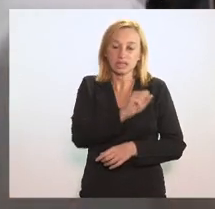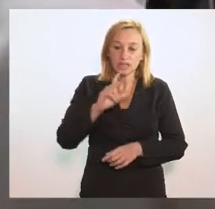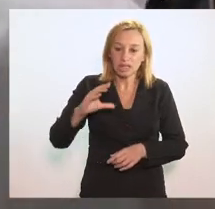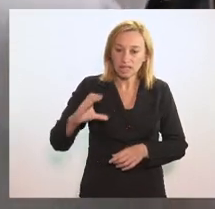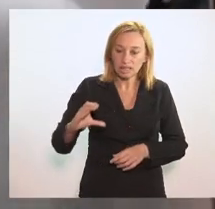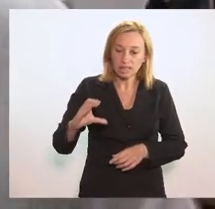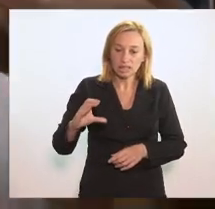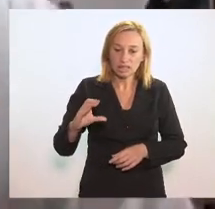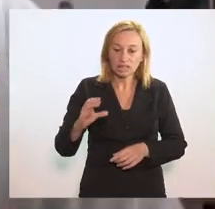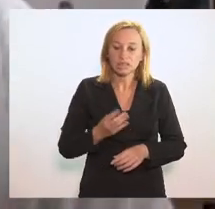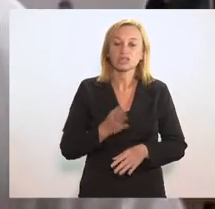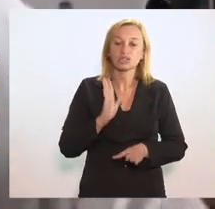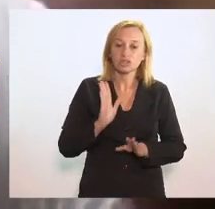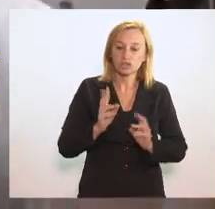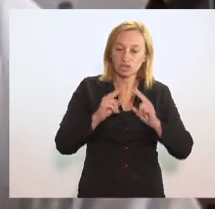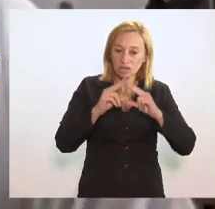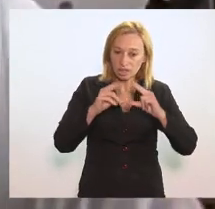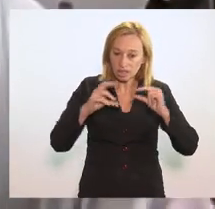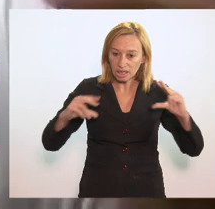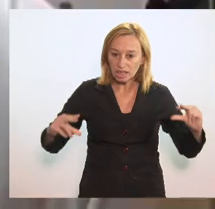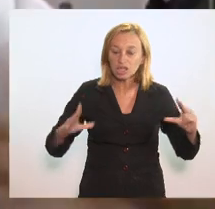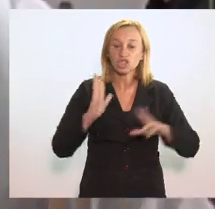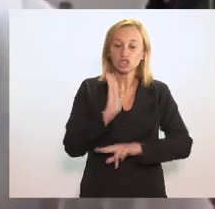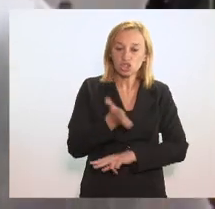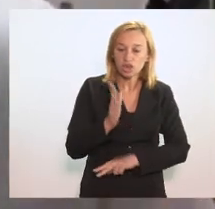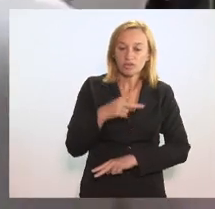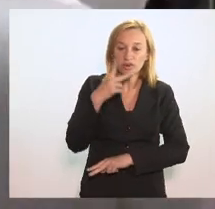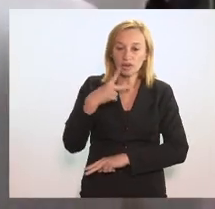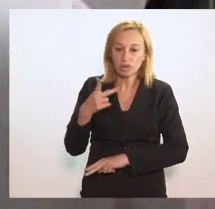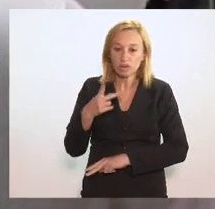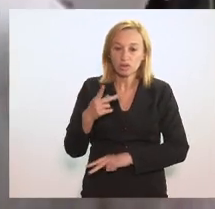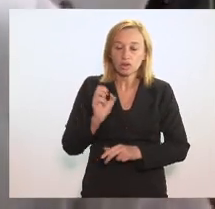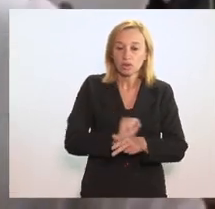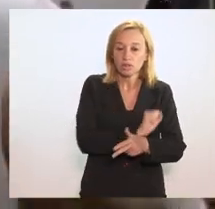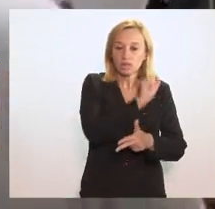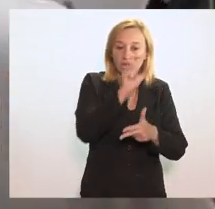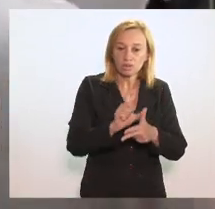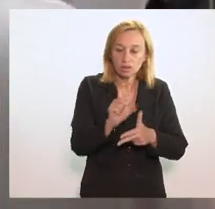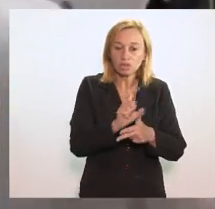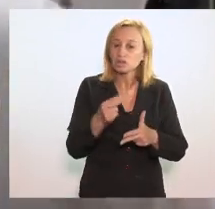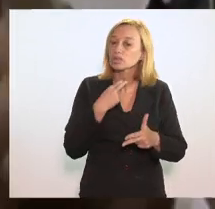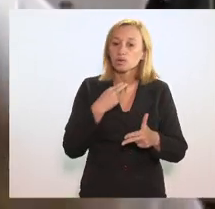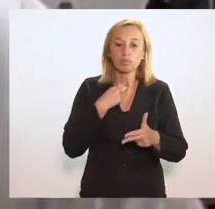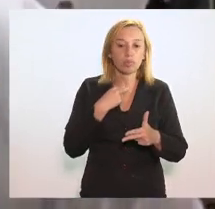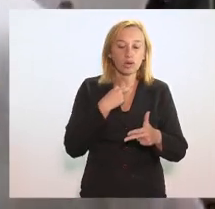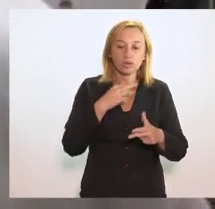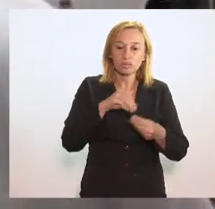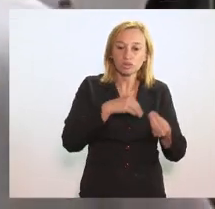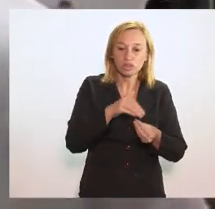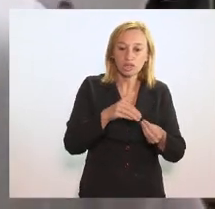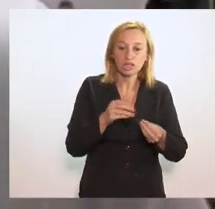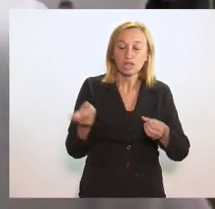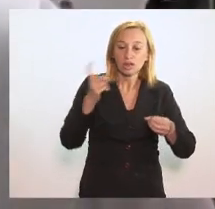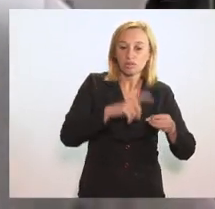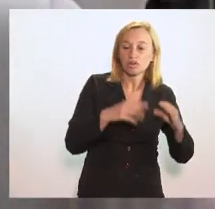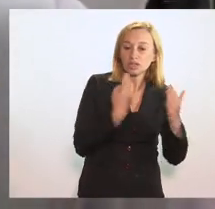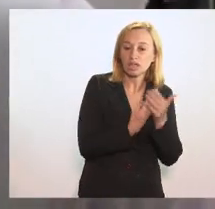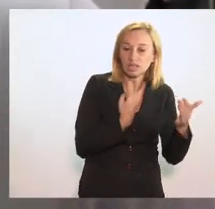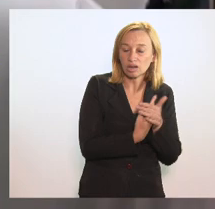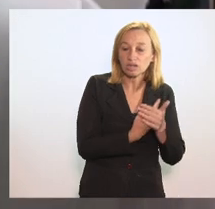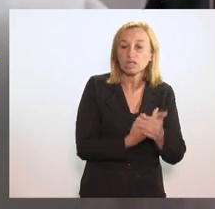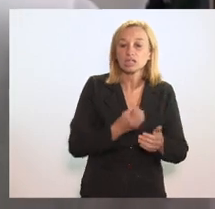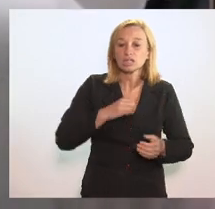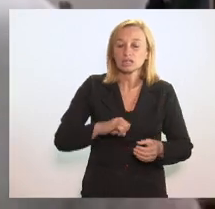Santa Catarina já declarou que o Executivo ele não pode se intrometer na volta às aulas se ele não comprovar que as escolas não